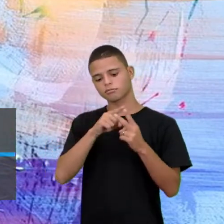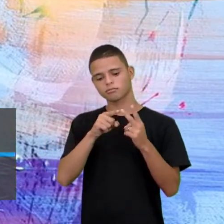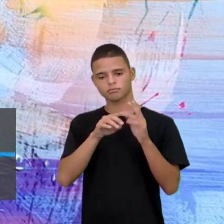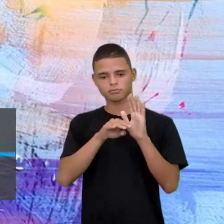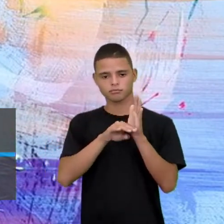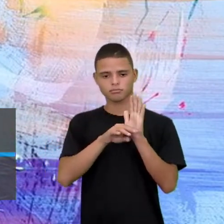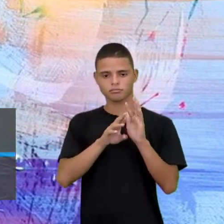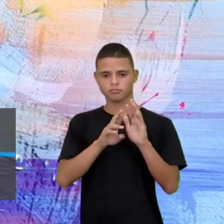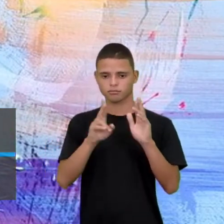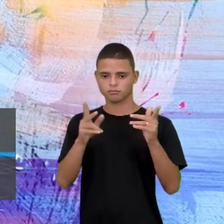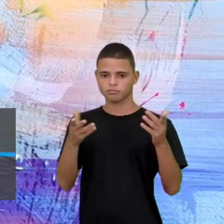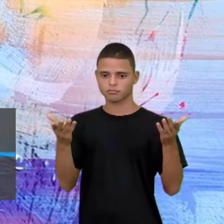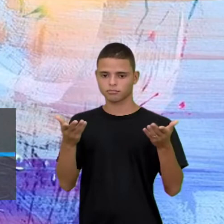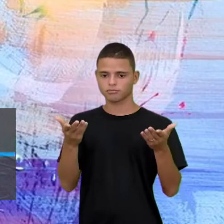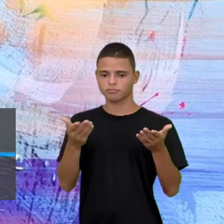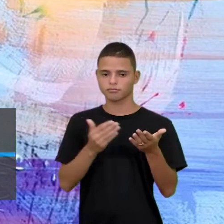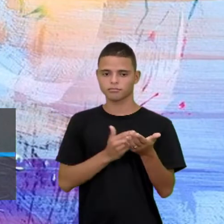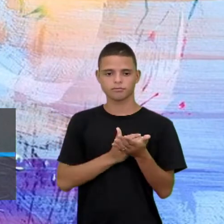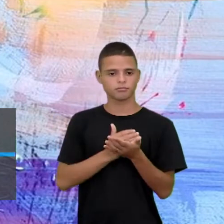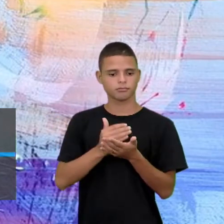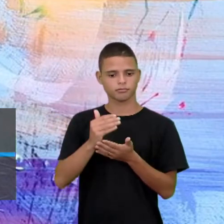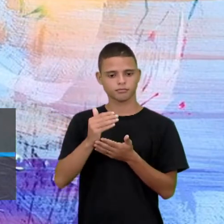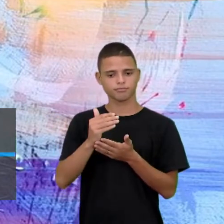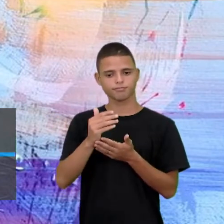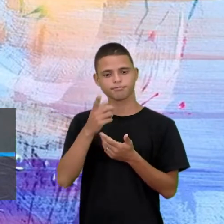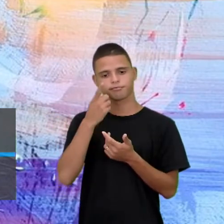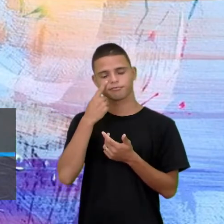diferenciados. Agora, a gente vai começar a olhar um pouquinho as profissões que se